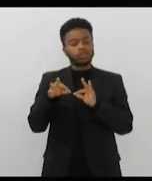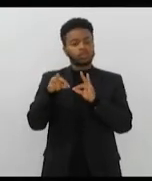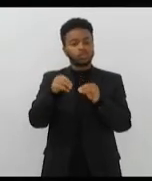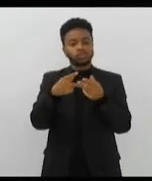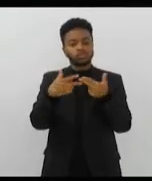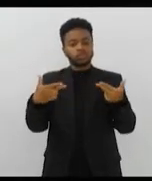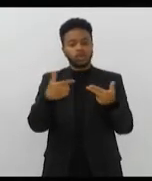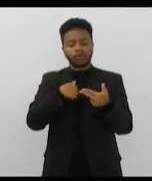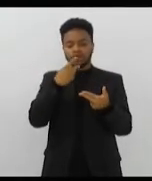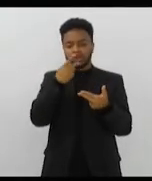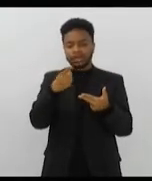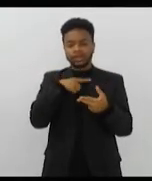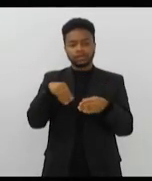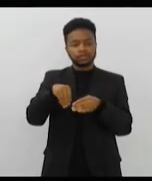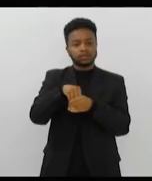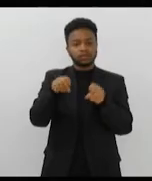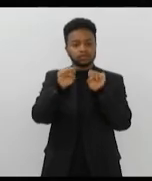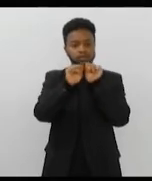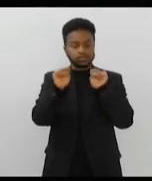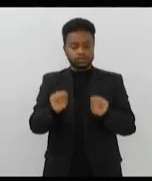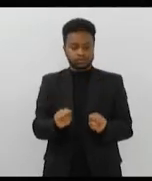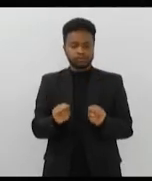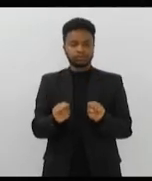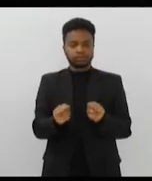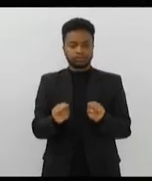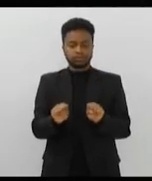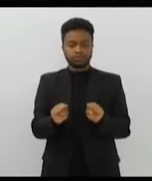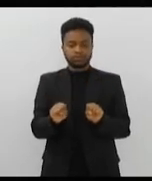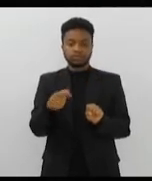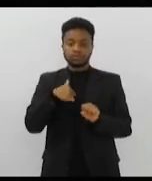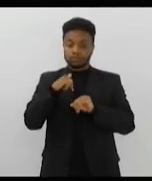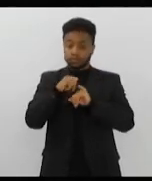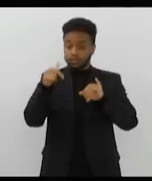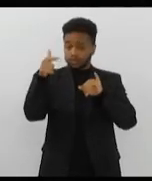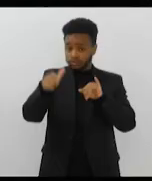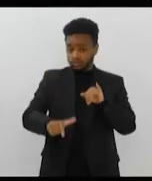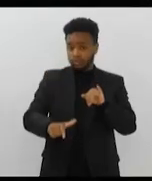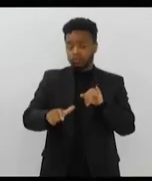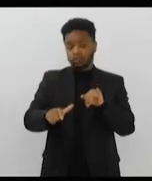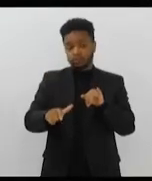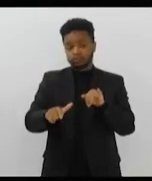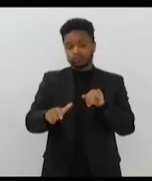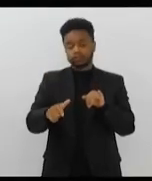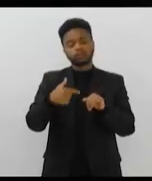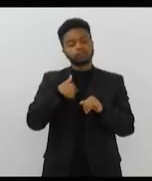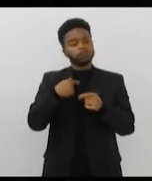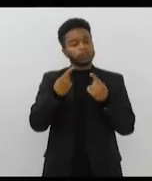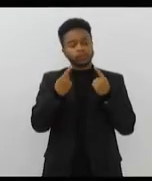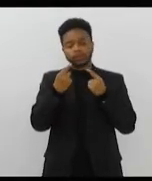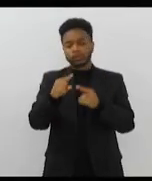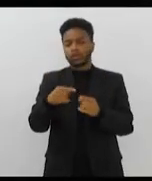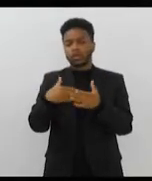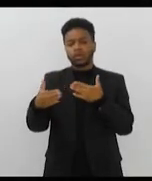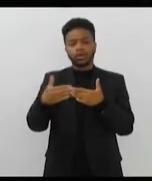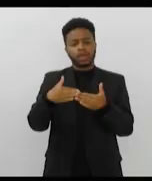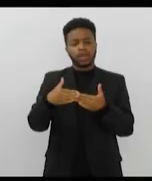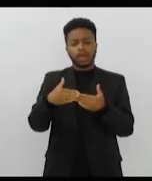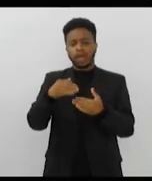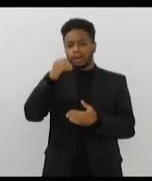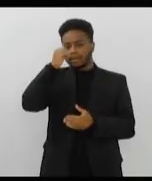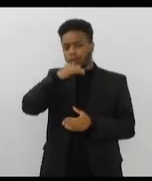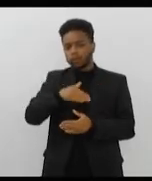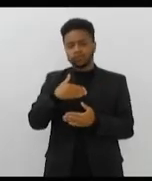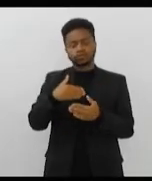no sistema. Eu volto a dizer, sou contra qualquer abuso, sou a favor